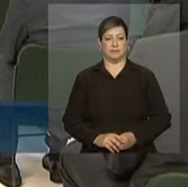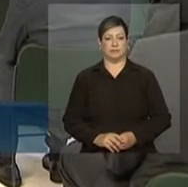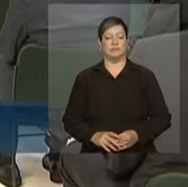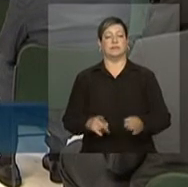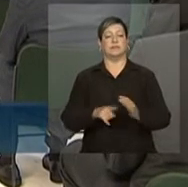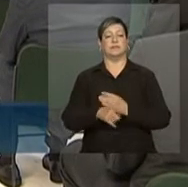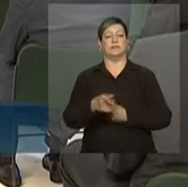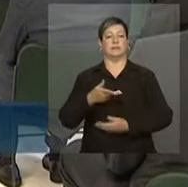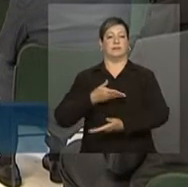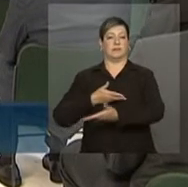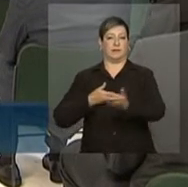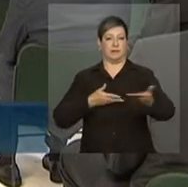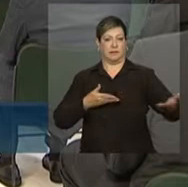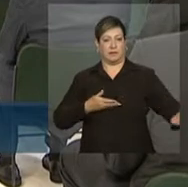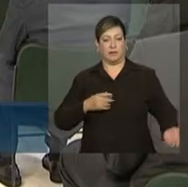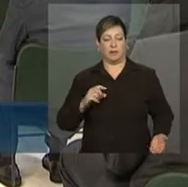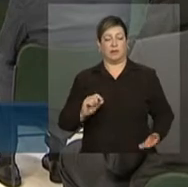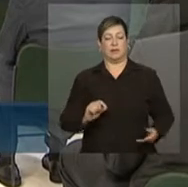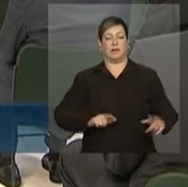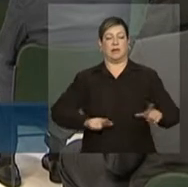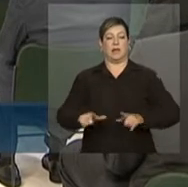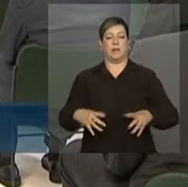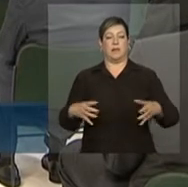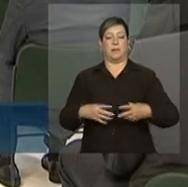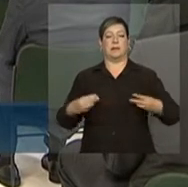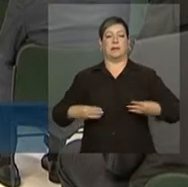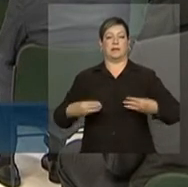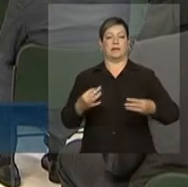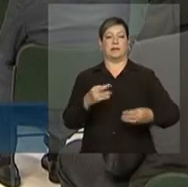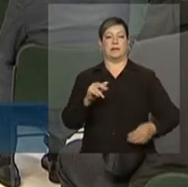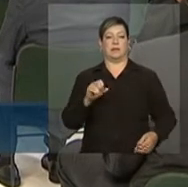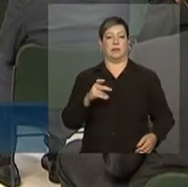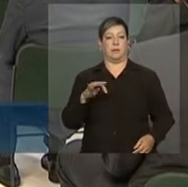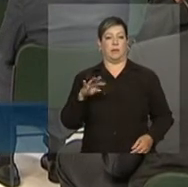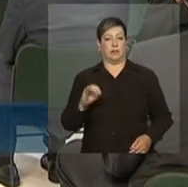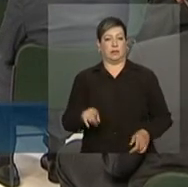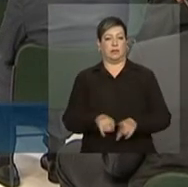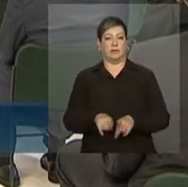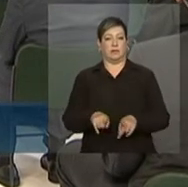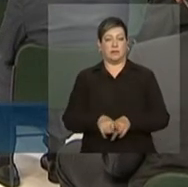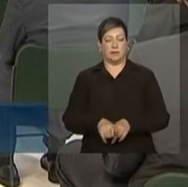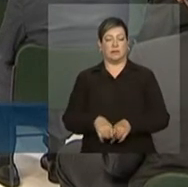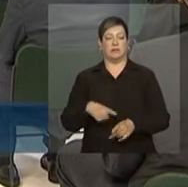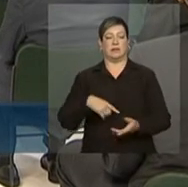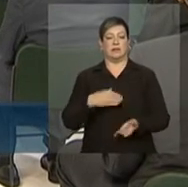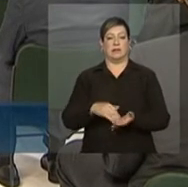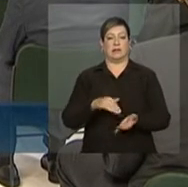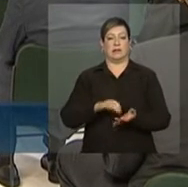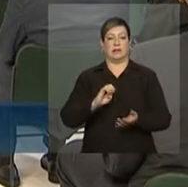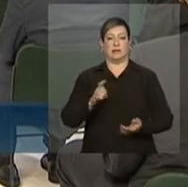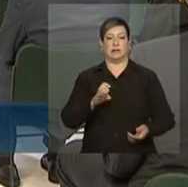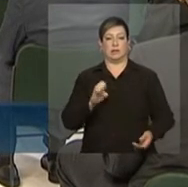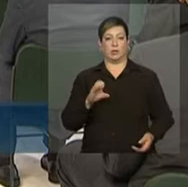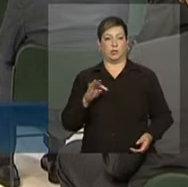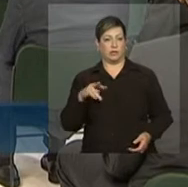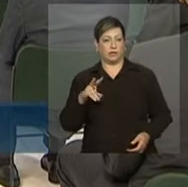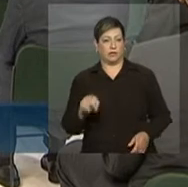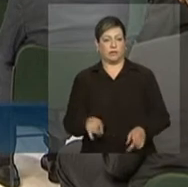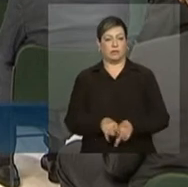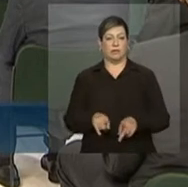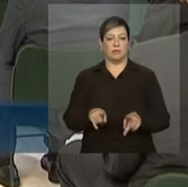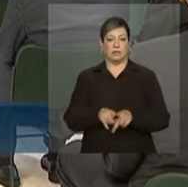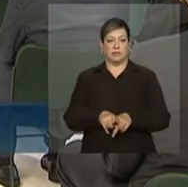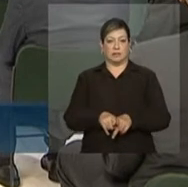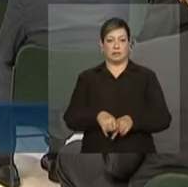Prezados companheiros de trabalho do Ministério do Transporte, general Jorge Fras, secretário executivo Miguel Mazella, presidente da Valex, Zé